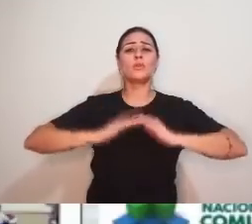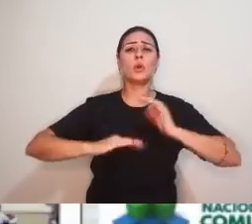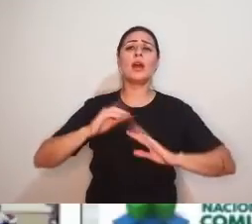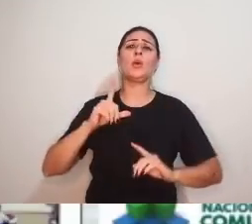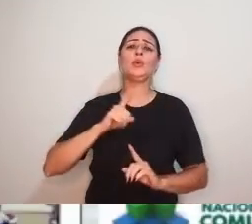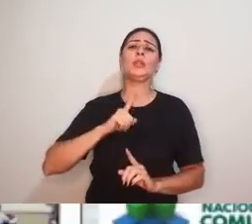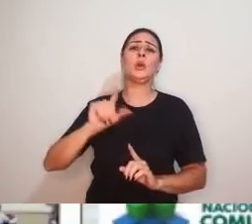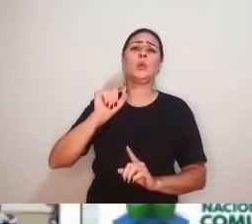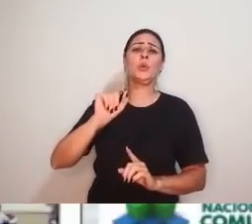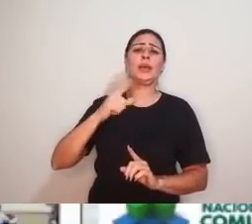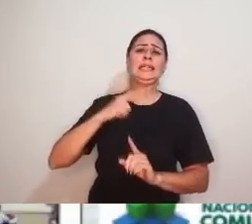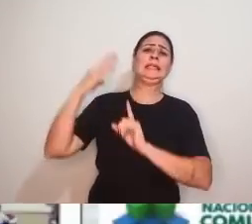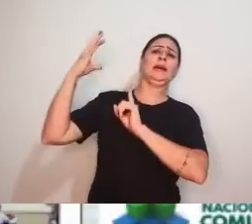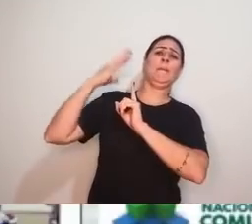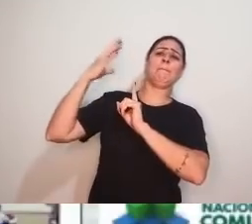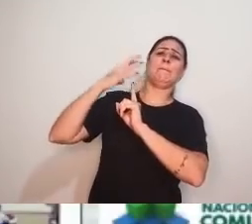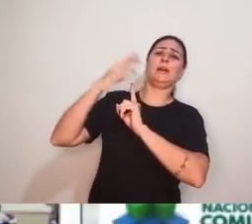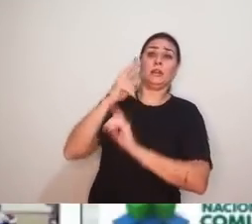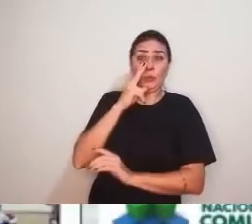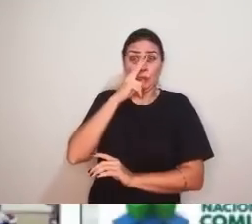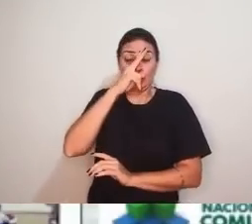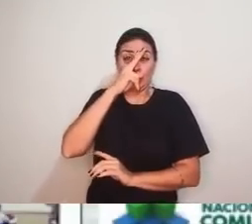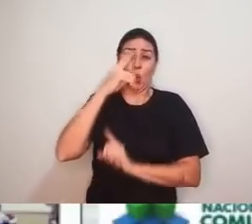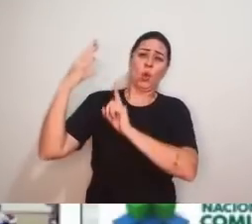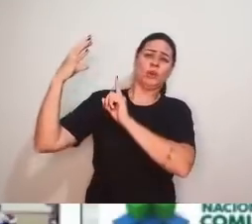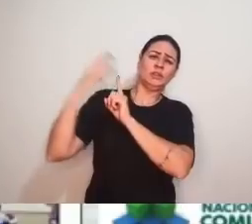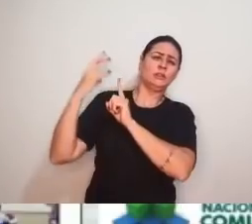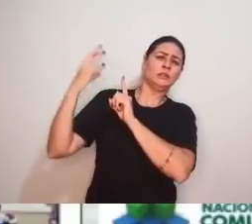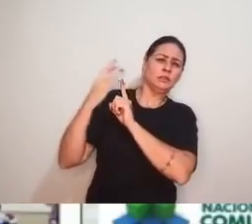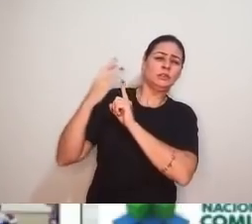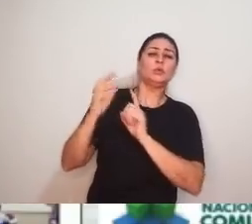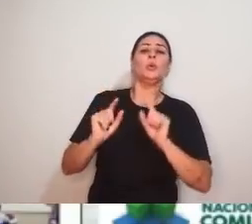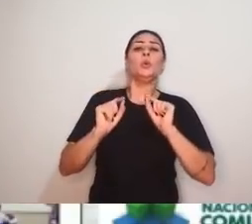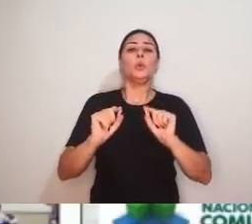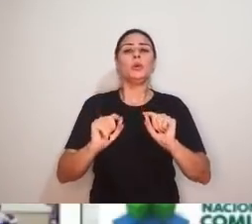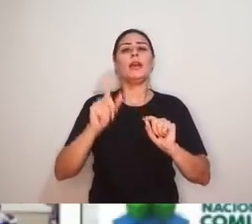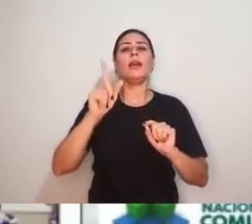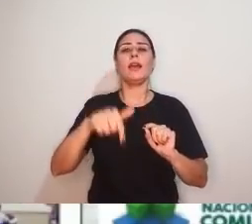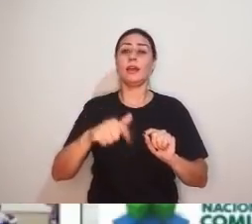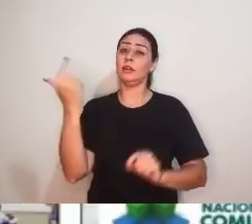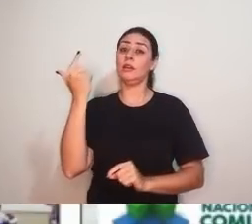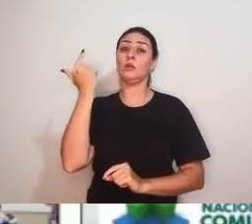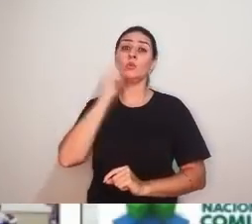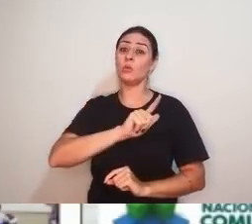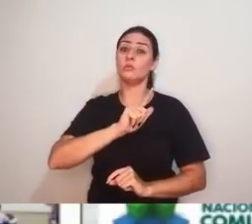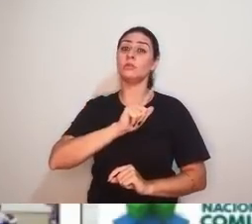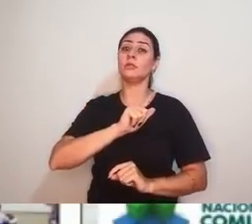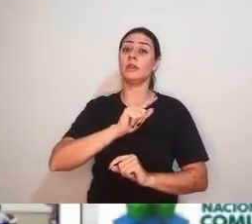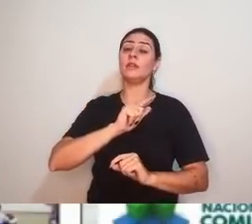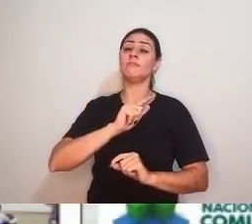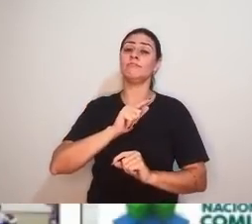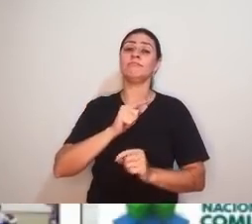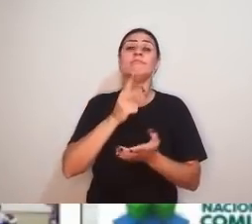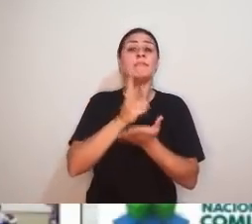profissional, ele vem sofrendo uma pressão cada vez mais forte sobre os seus ombros para dar conta